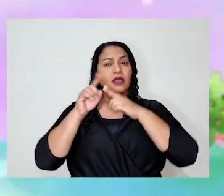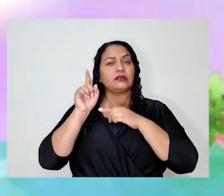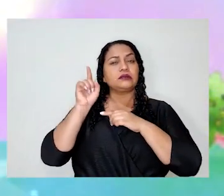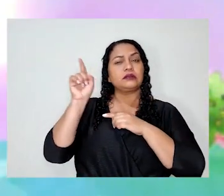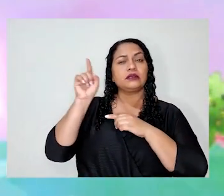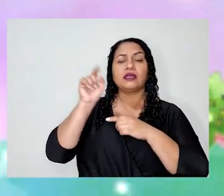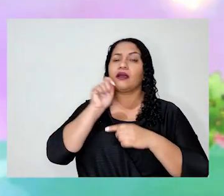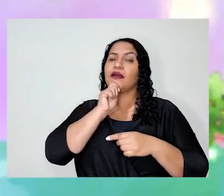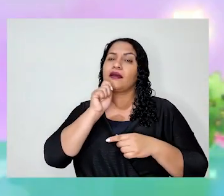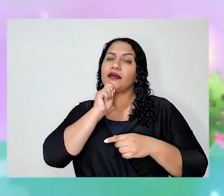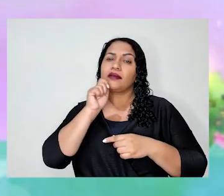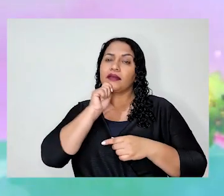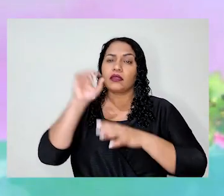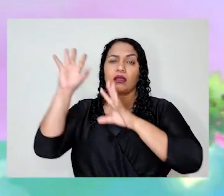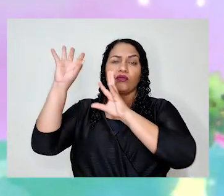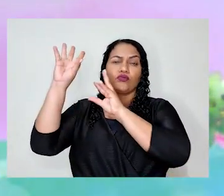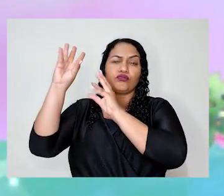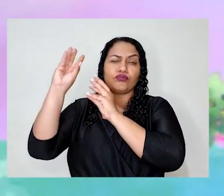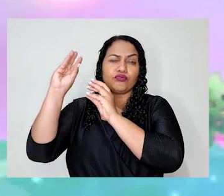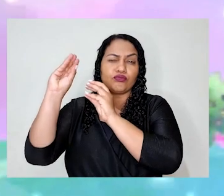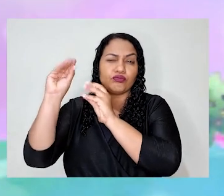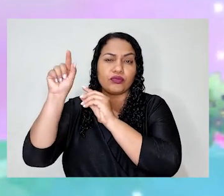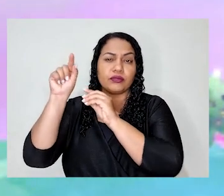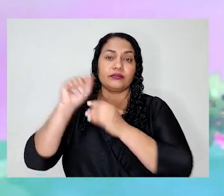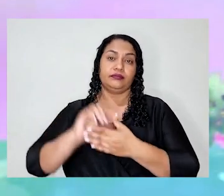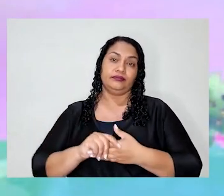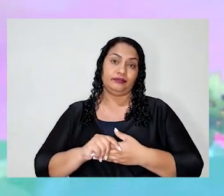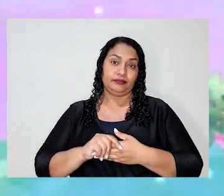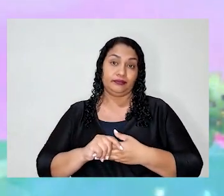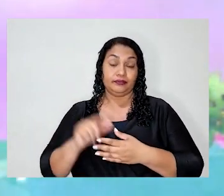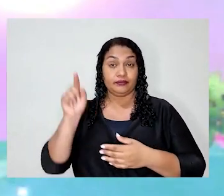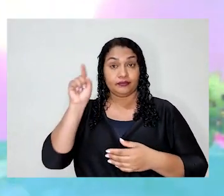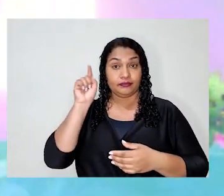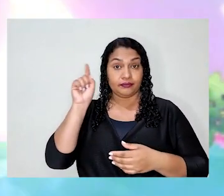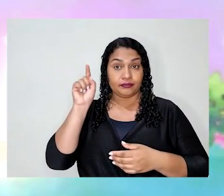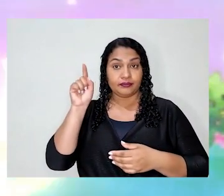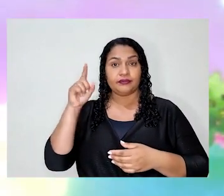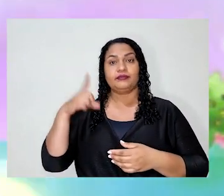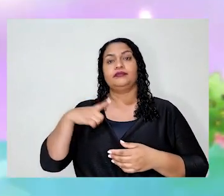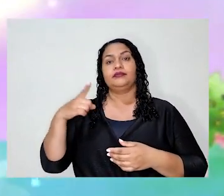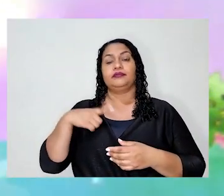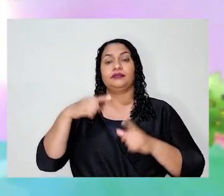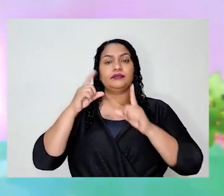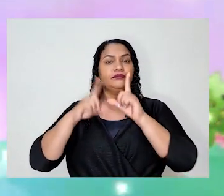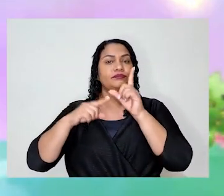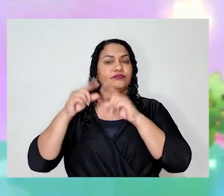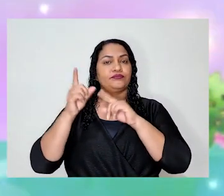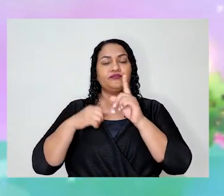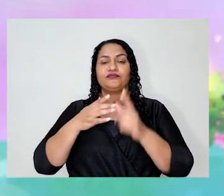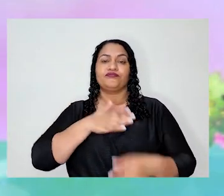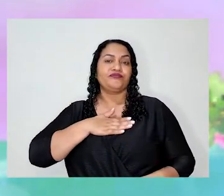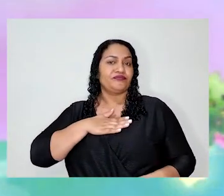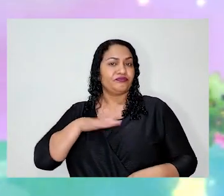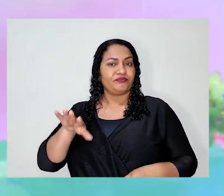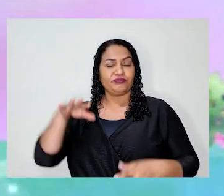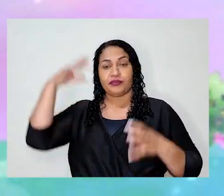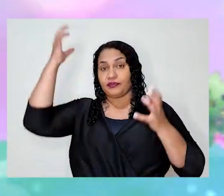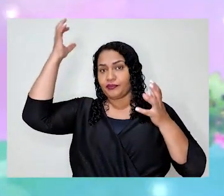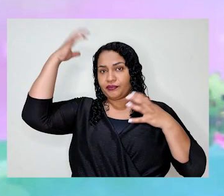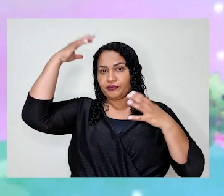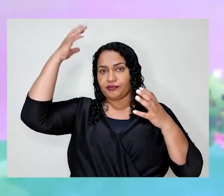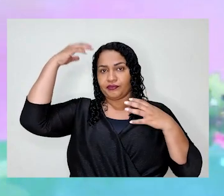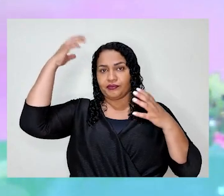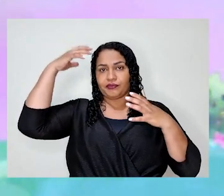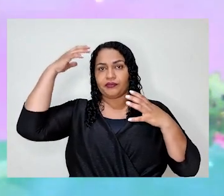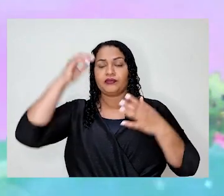um cantinho que ainda estava escuro. O cantinho onde estava a estrelinha que não queria tomar